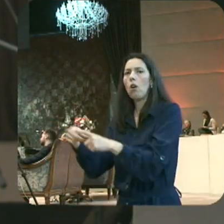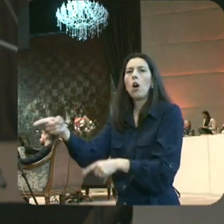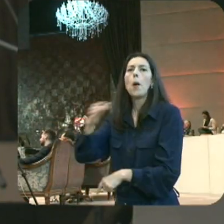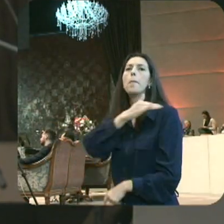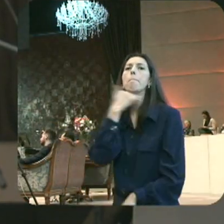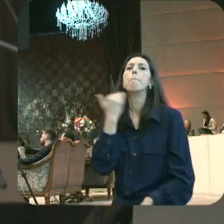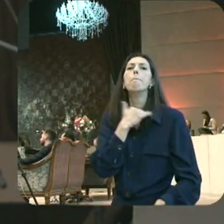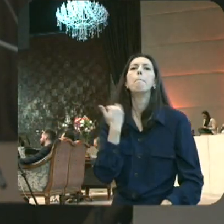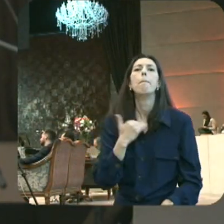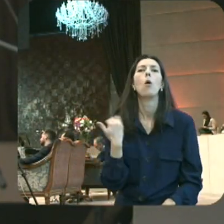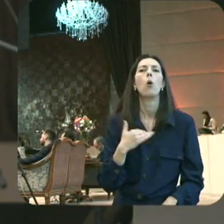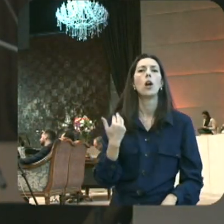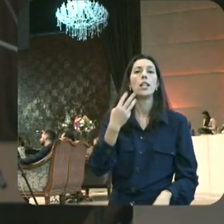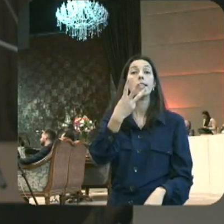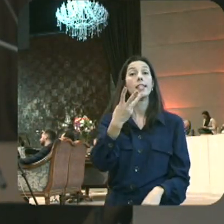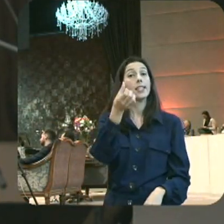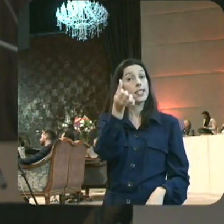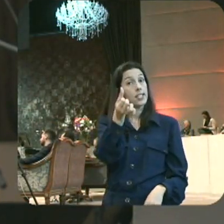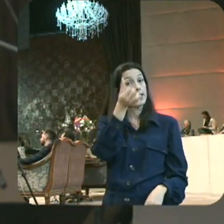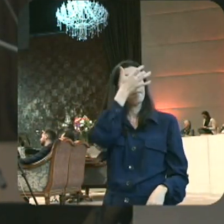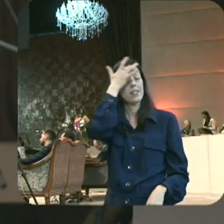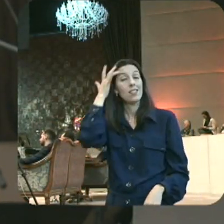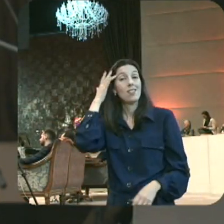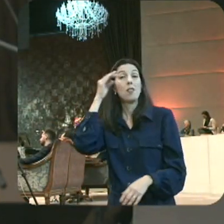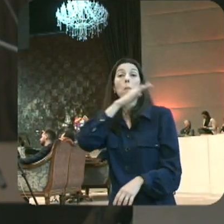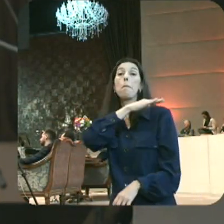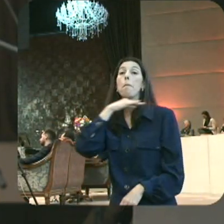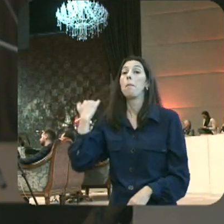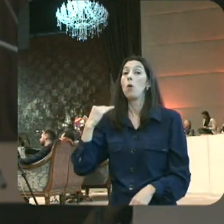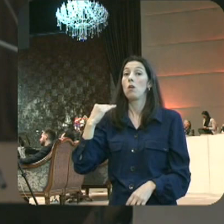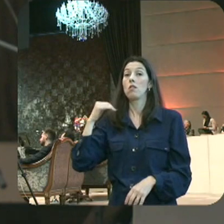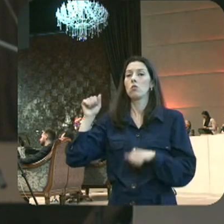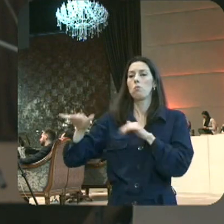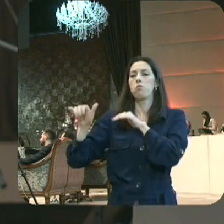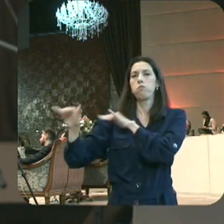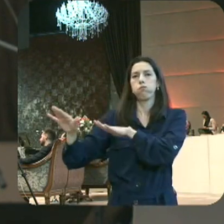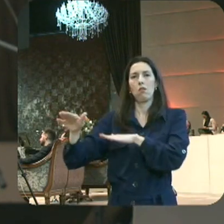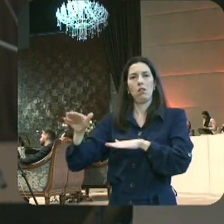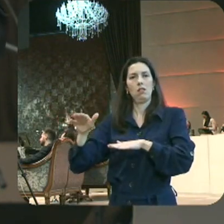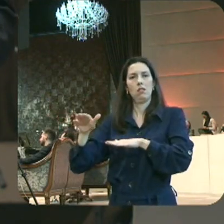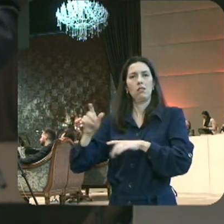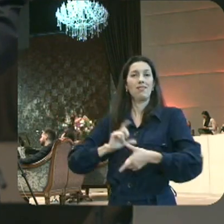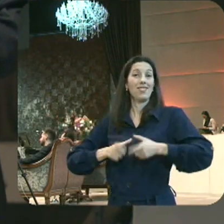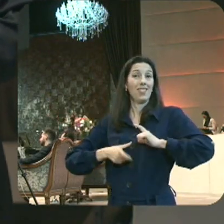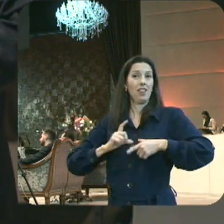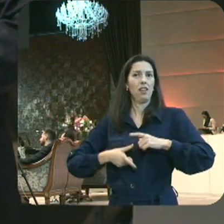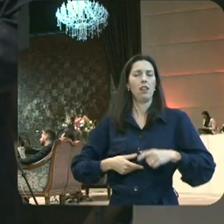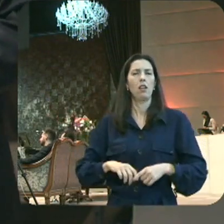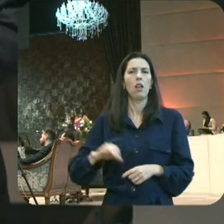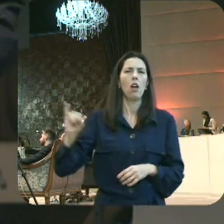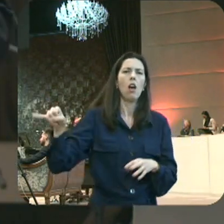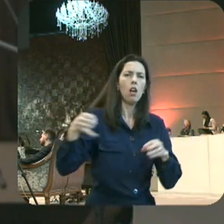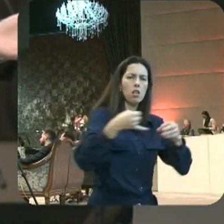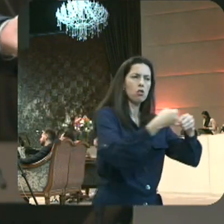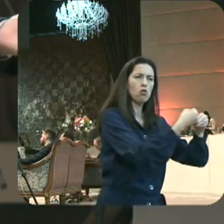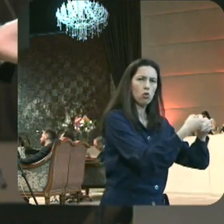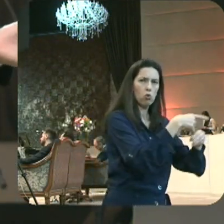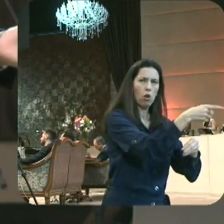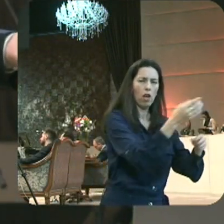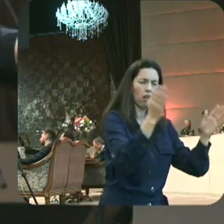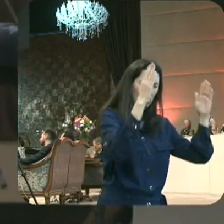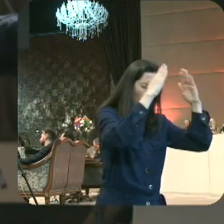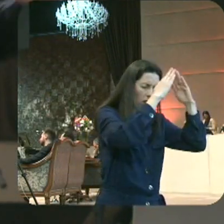morrem 36 homens do exército de Israel. E aí Josué vai para sua tenda e começa a orar: